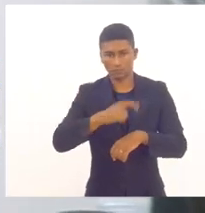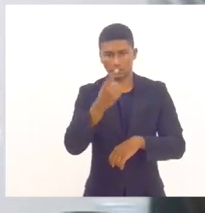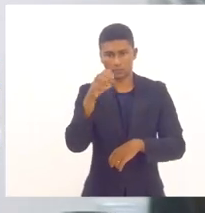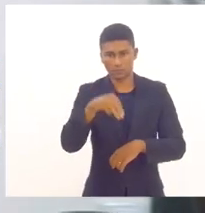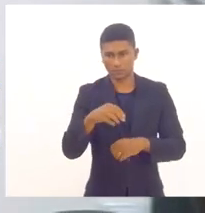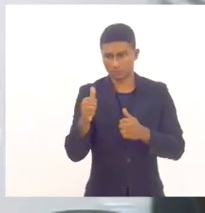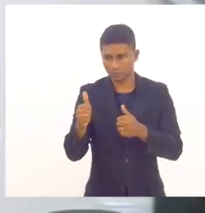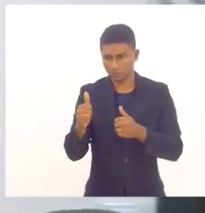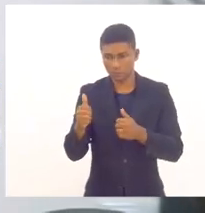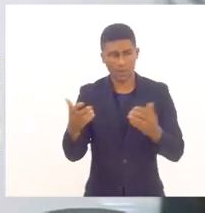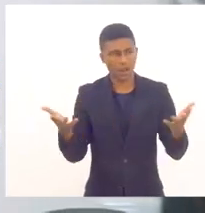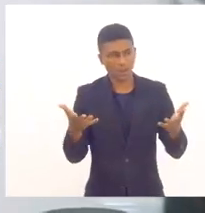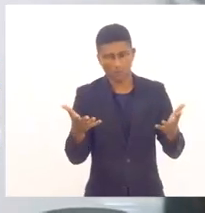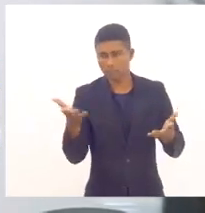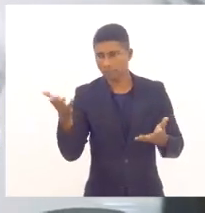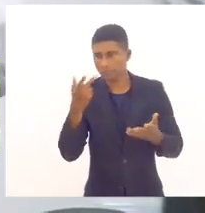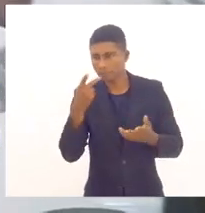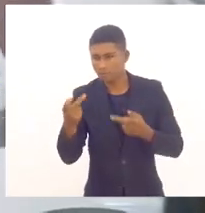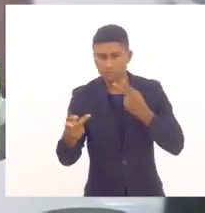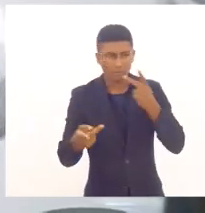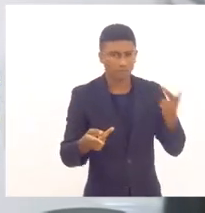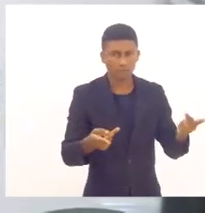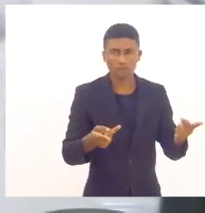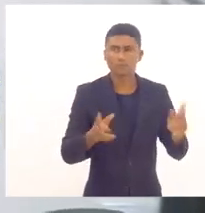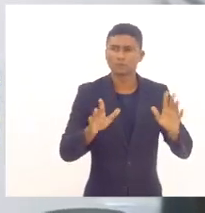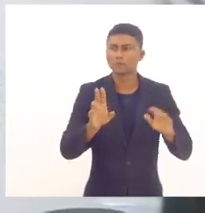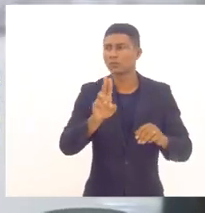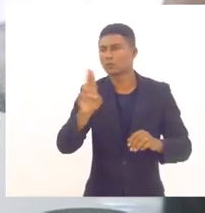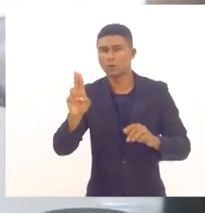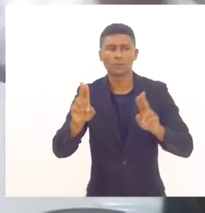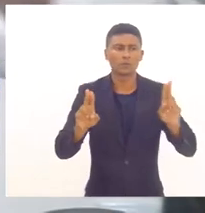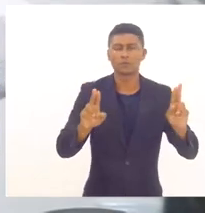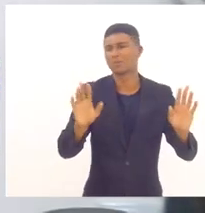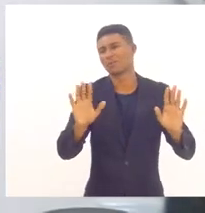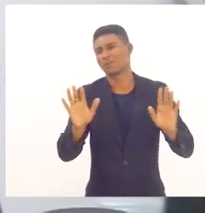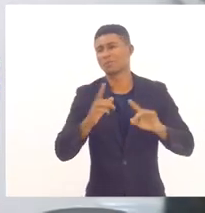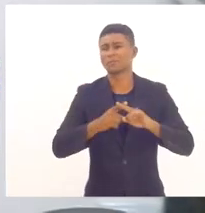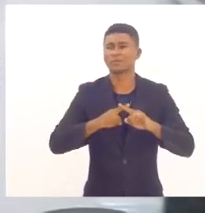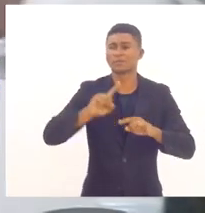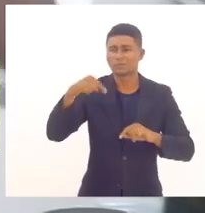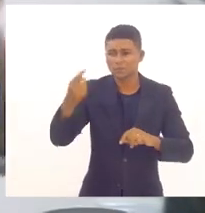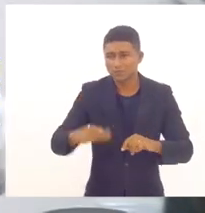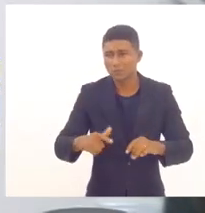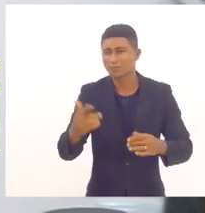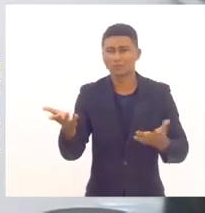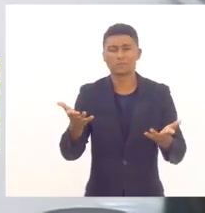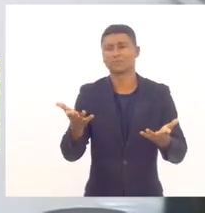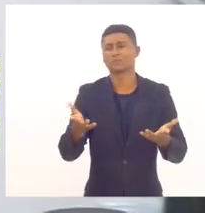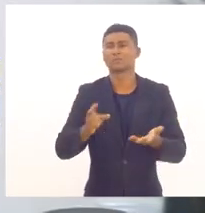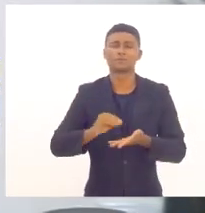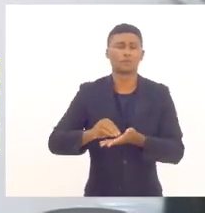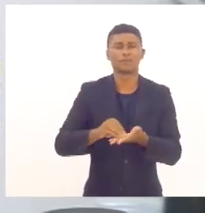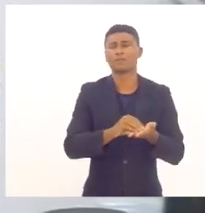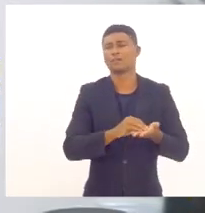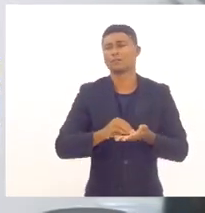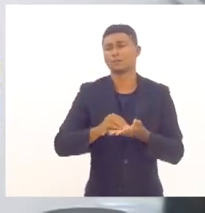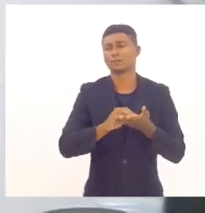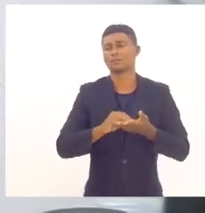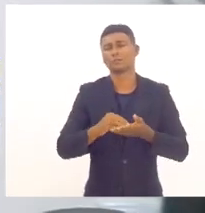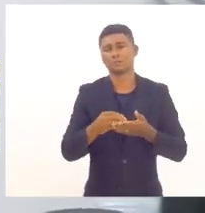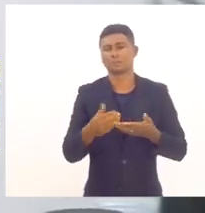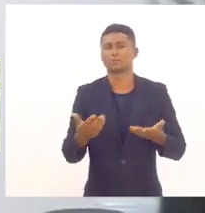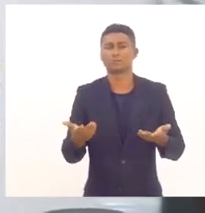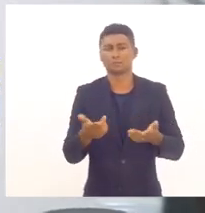um minuto para cada uma para falar agora. Mas, por favor, não cite ninguém, porque depois tem que conceder outra vez e faltam vários da mesa